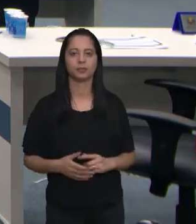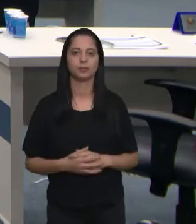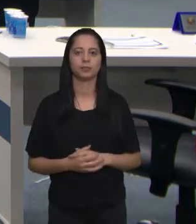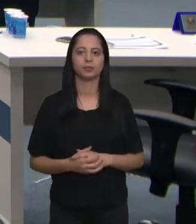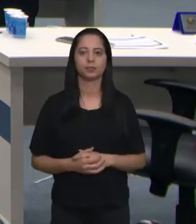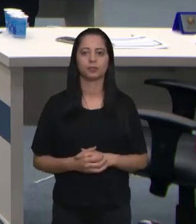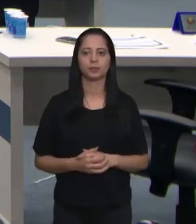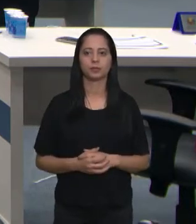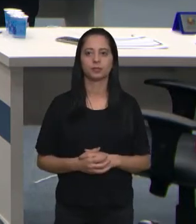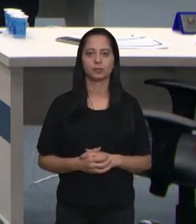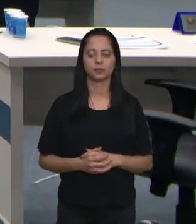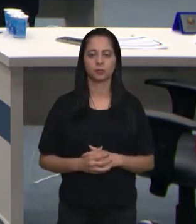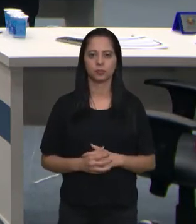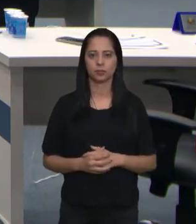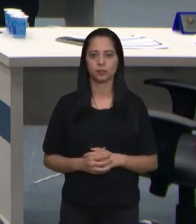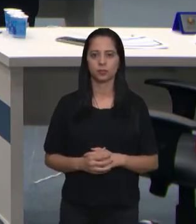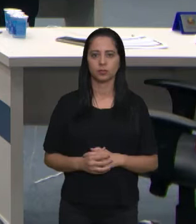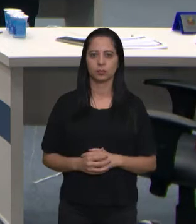Ficou, né?